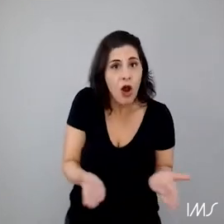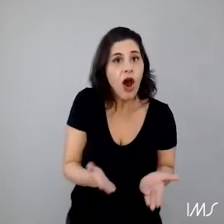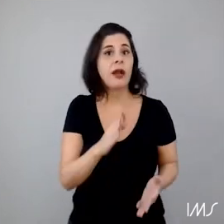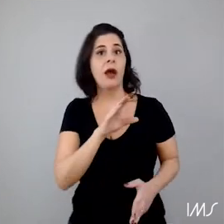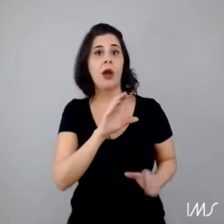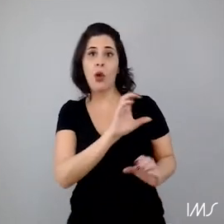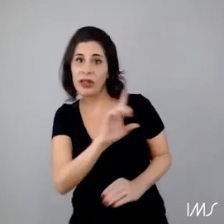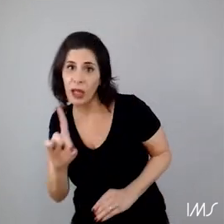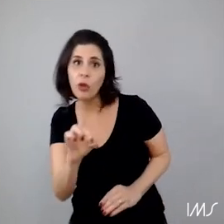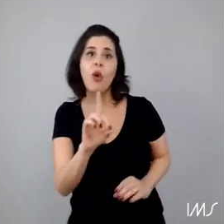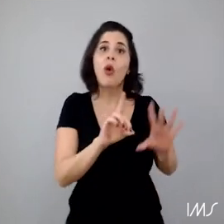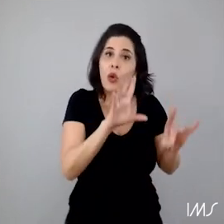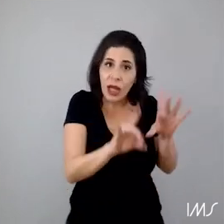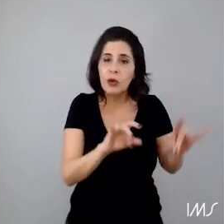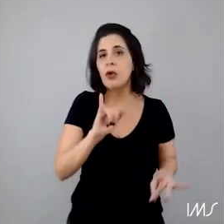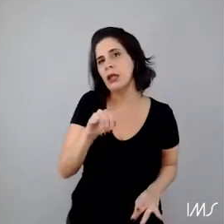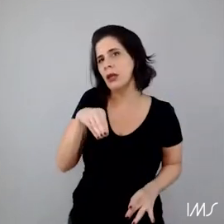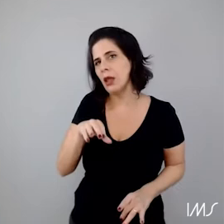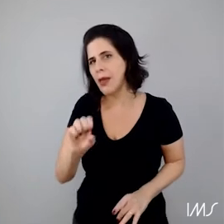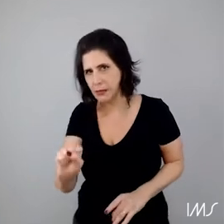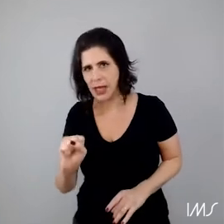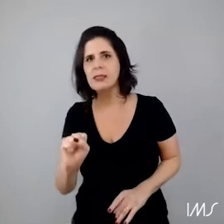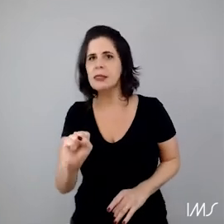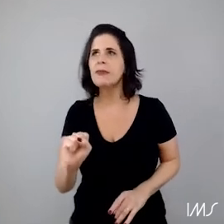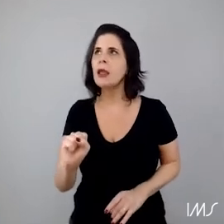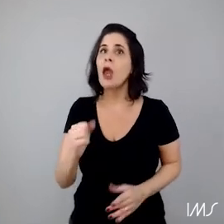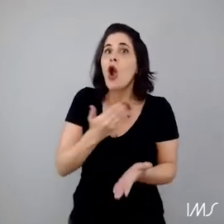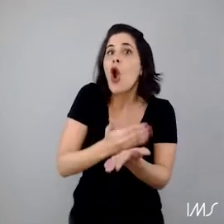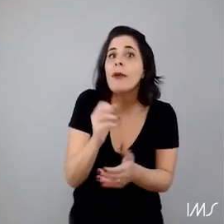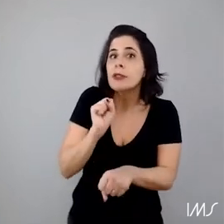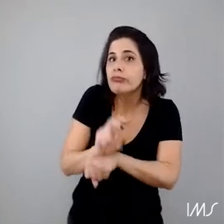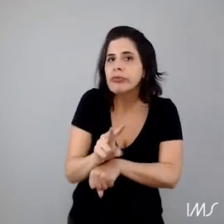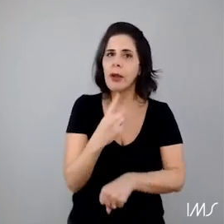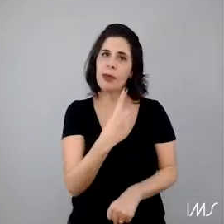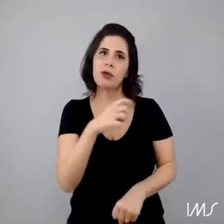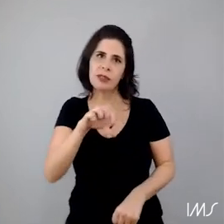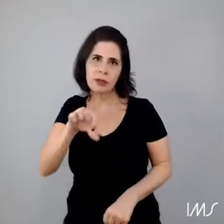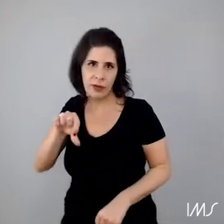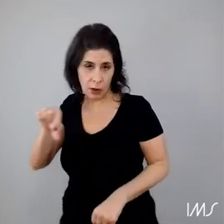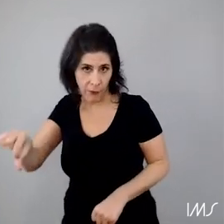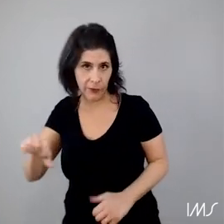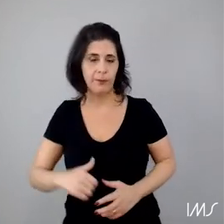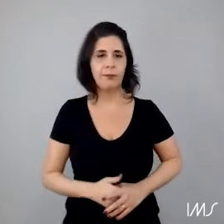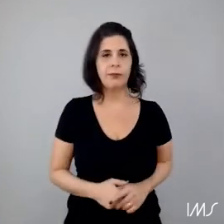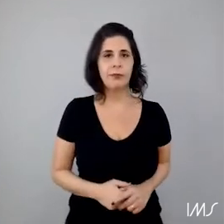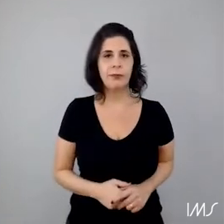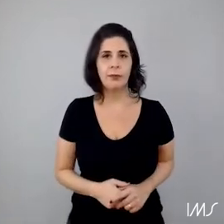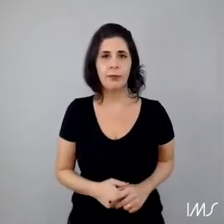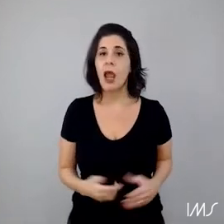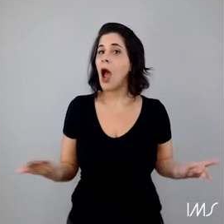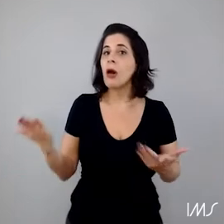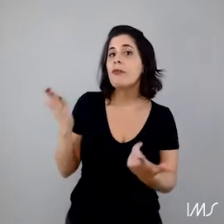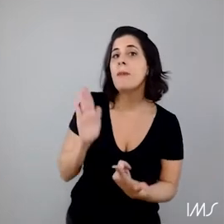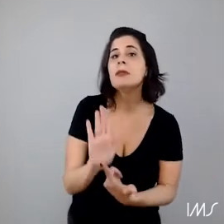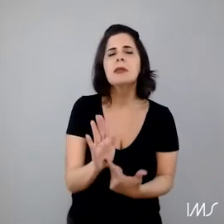e curador de fotografia do Instituto Moreira Salles desde 1999. Agora,